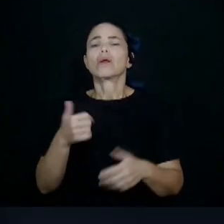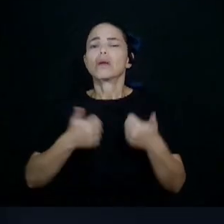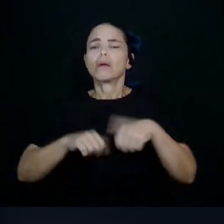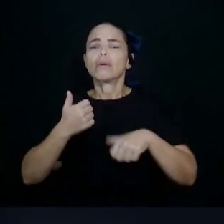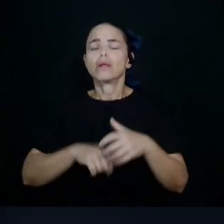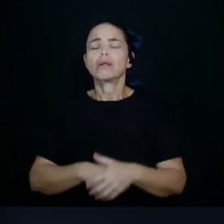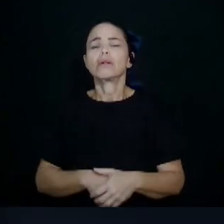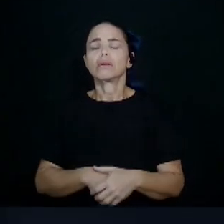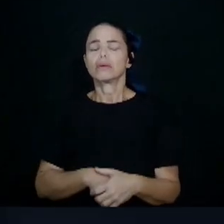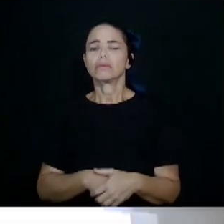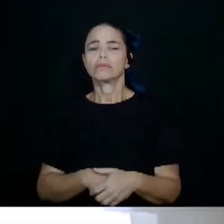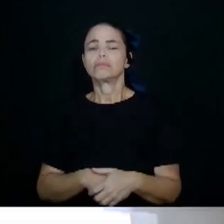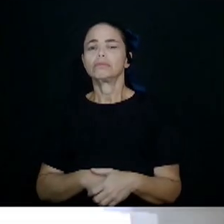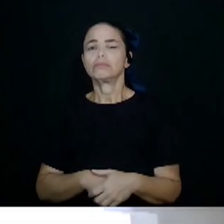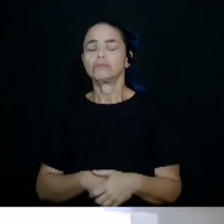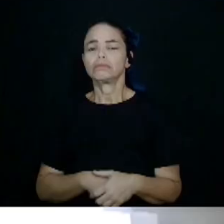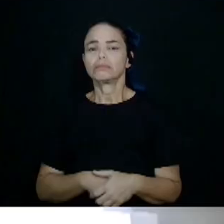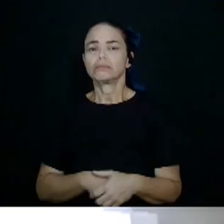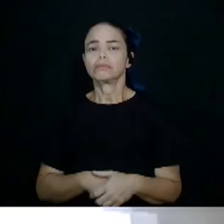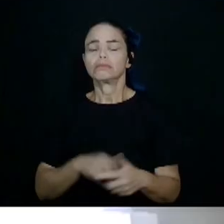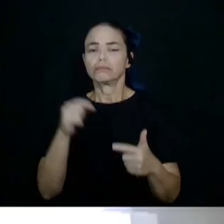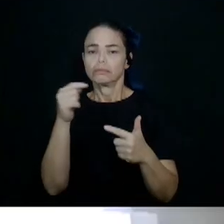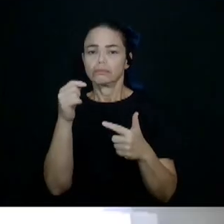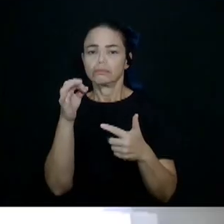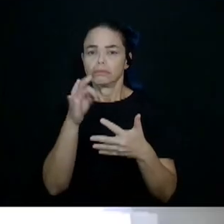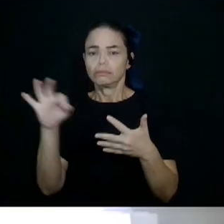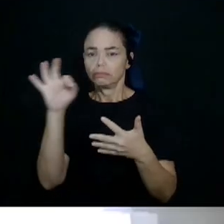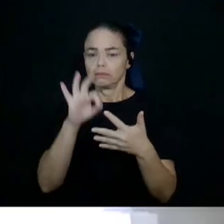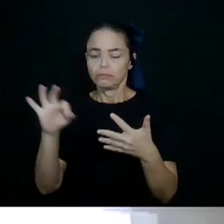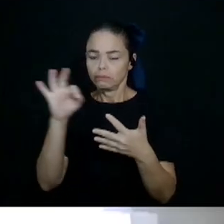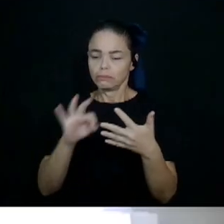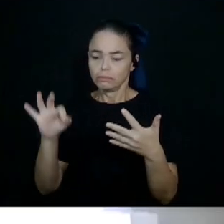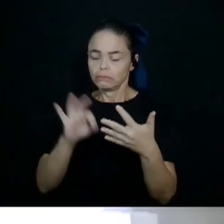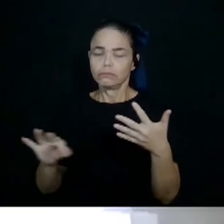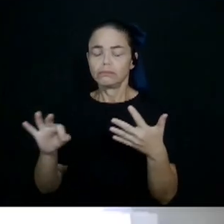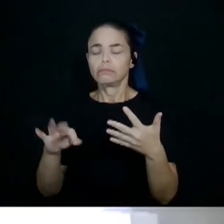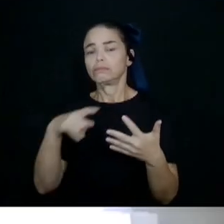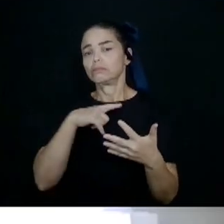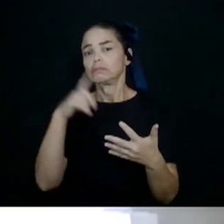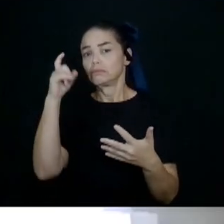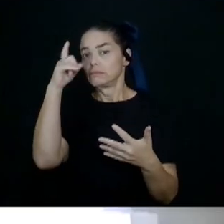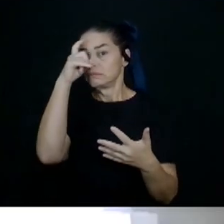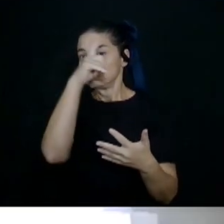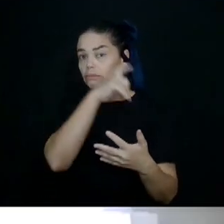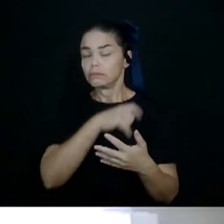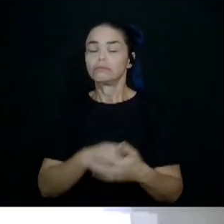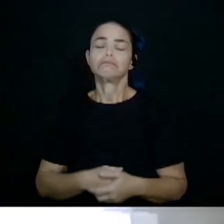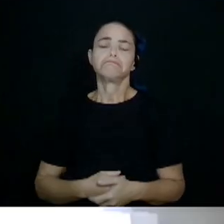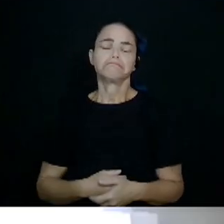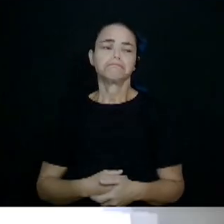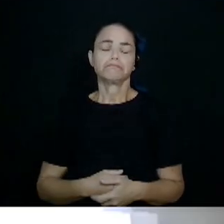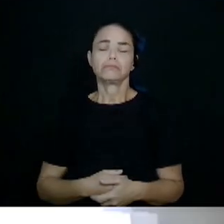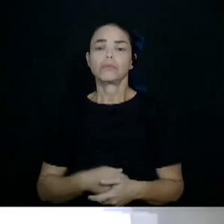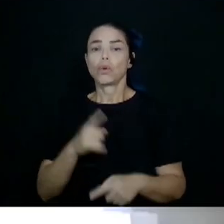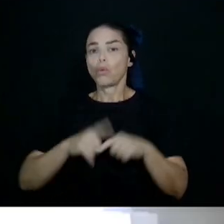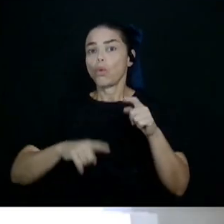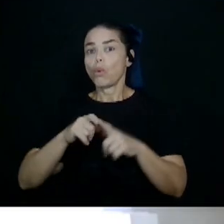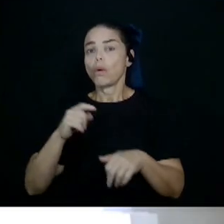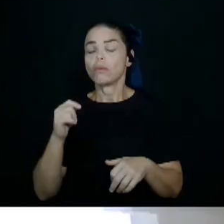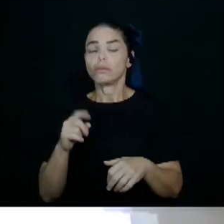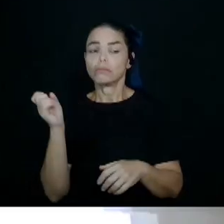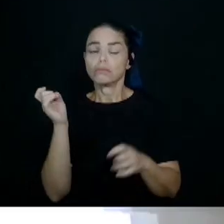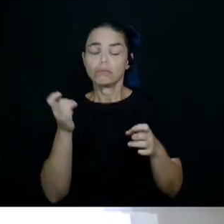Então, vários pontos fazem com que o indivíduo tenha realmente dificuldade em se fazer dos seus pertences, né? O ponto